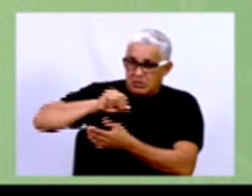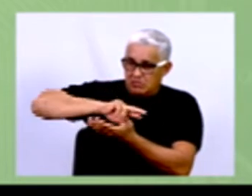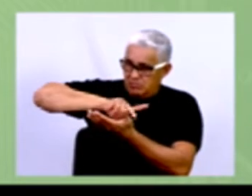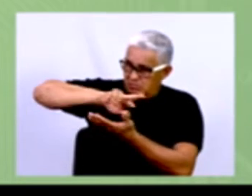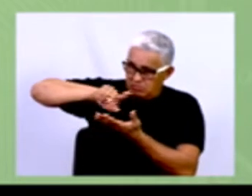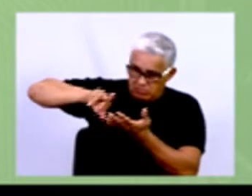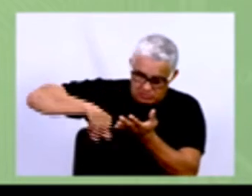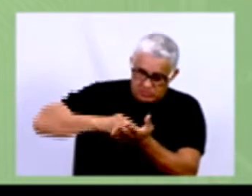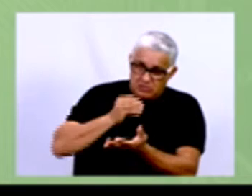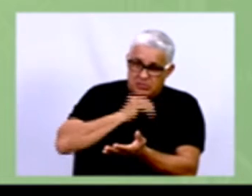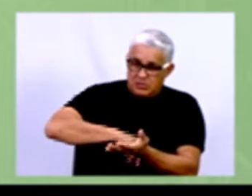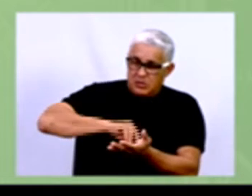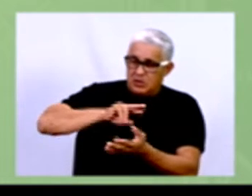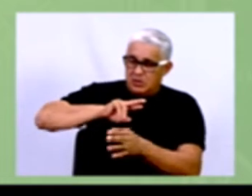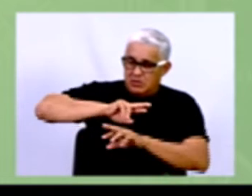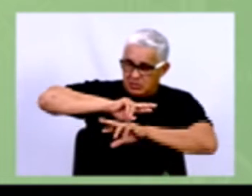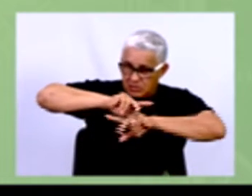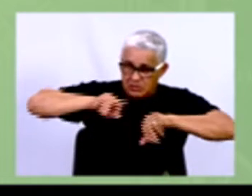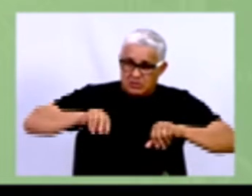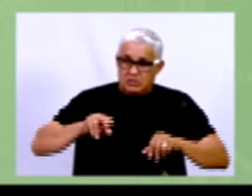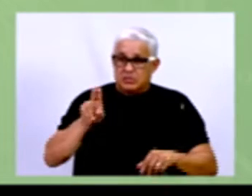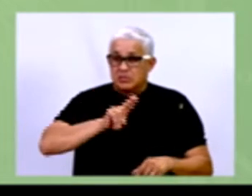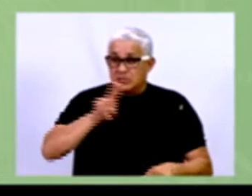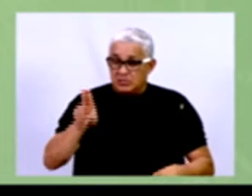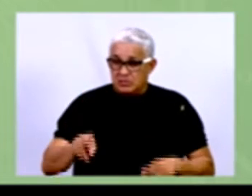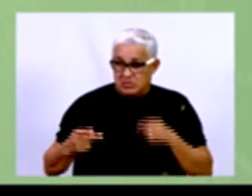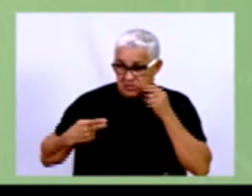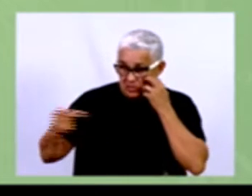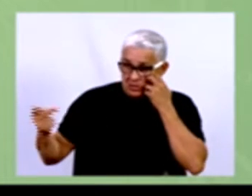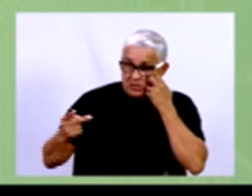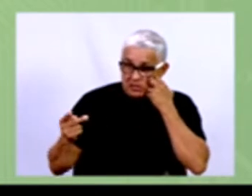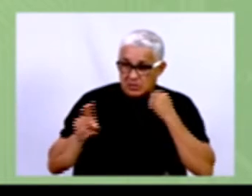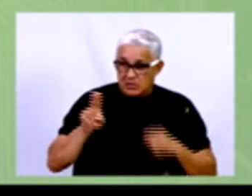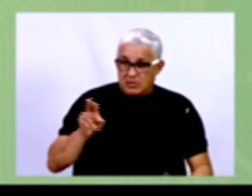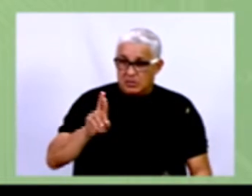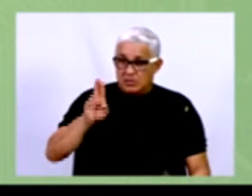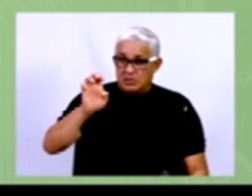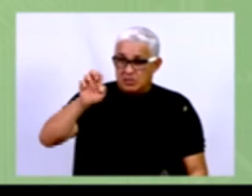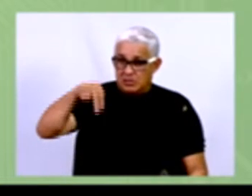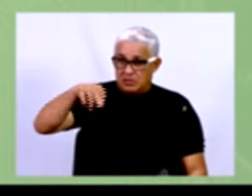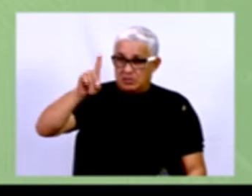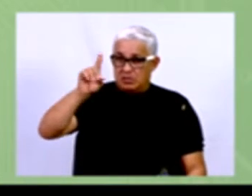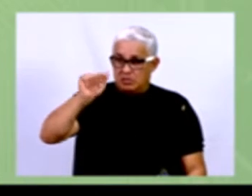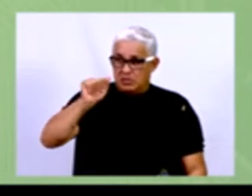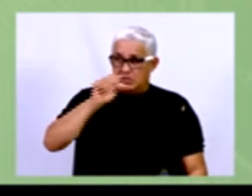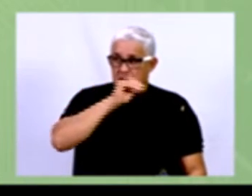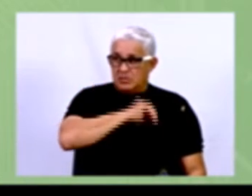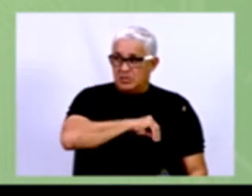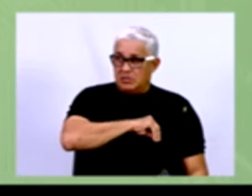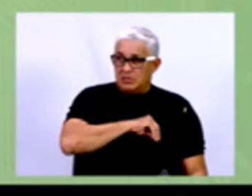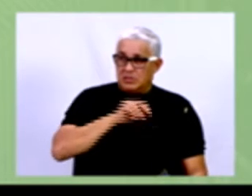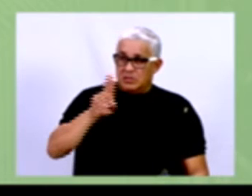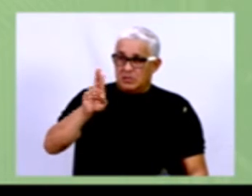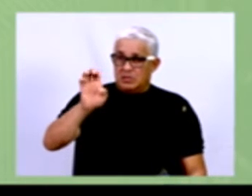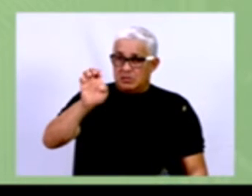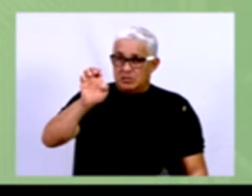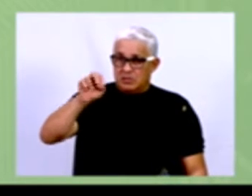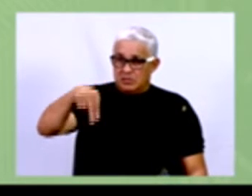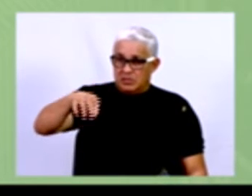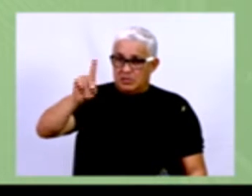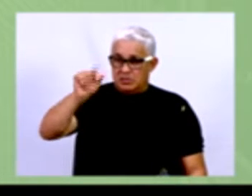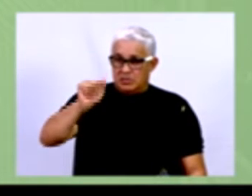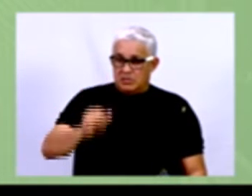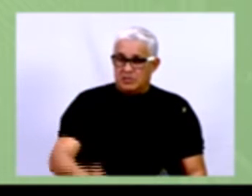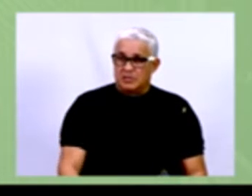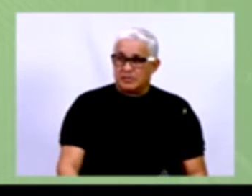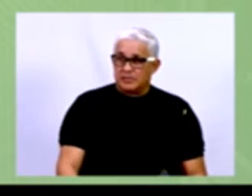de remuneração. Nós chamamos isso, eu e a professora Denise, de renda. Veja que essas rendas